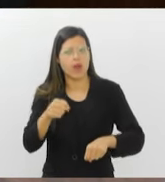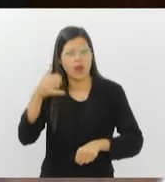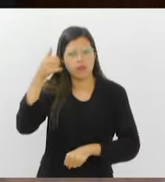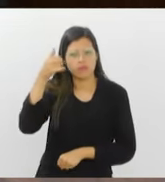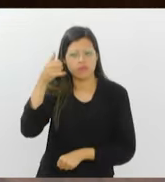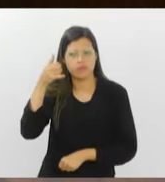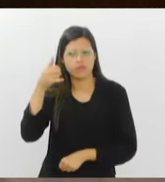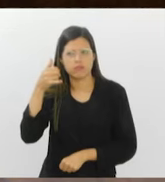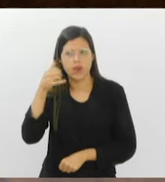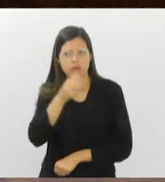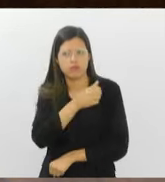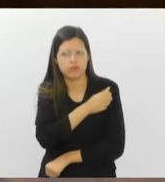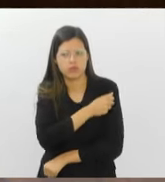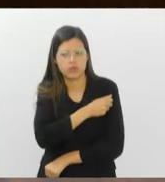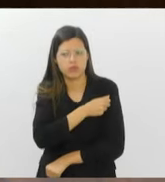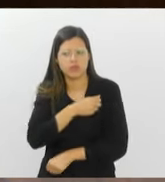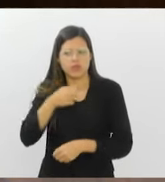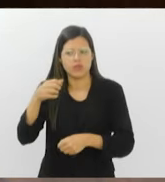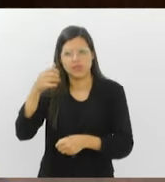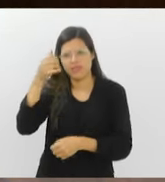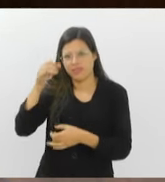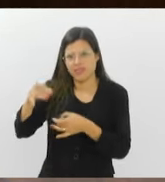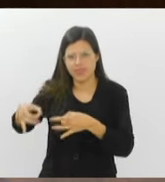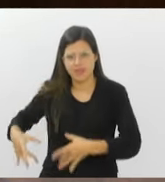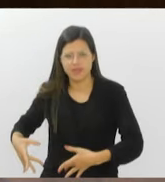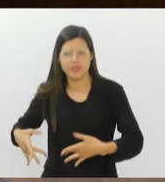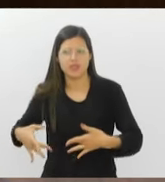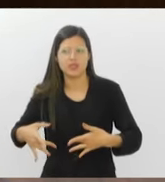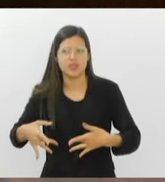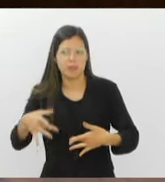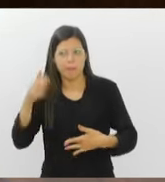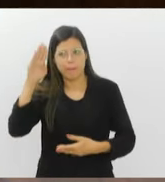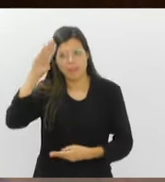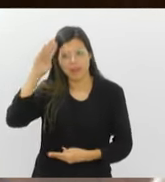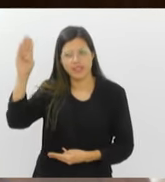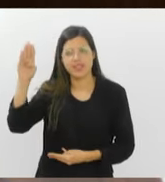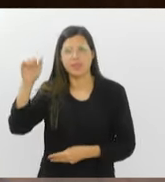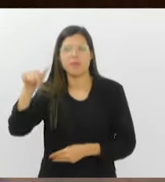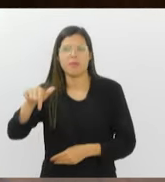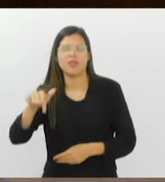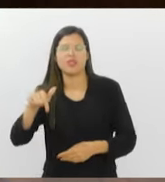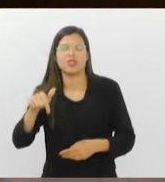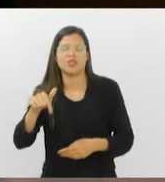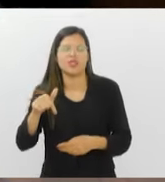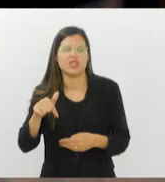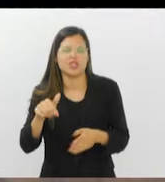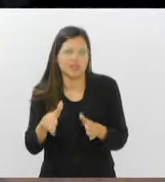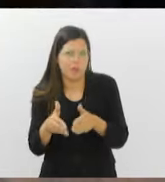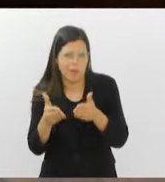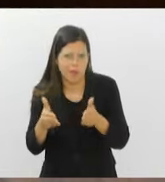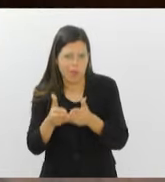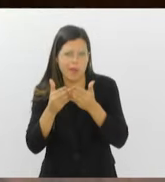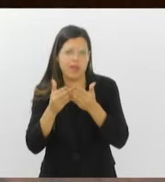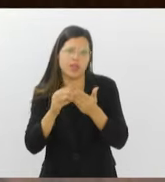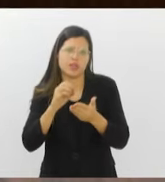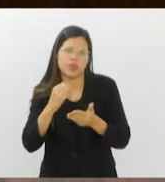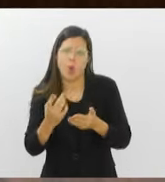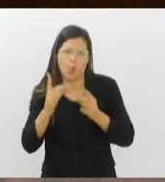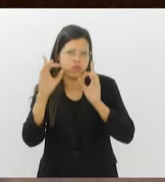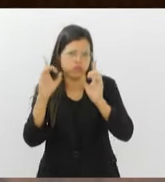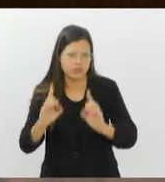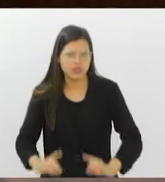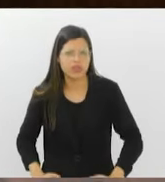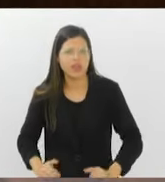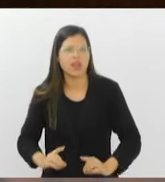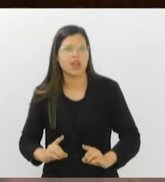evadidos, como especial cuidado para alunos em situação de vulnerabilidade, como estudantes com deficiência de baixa renda,